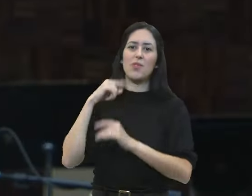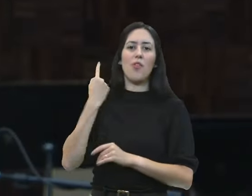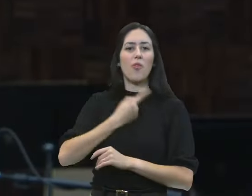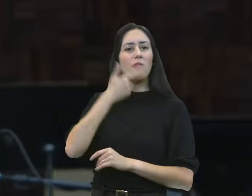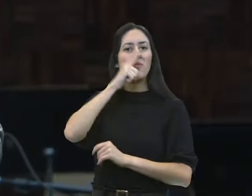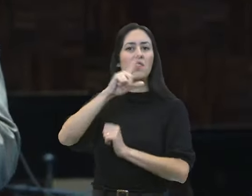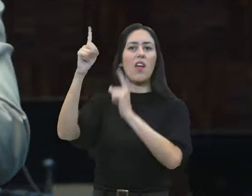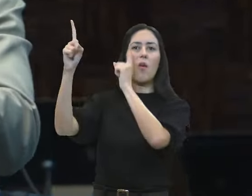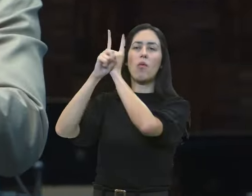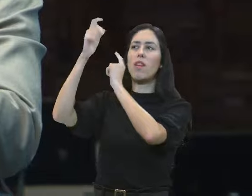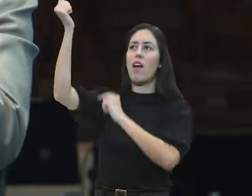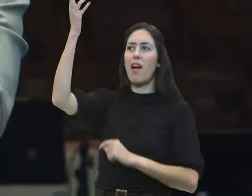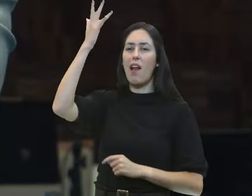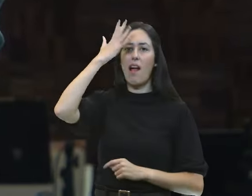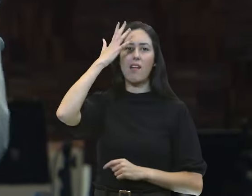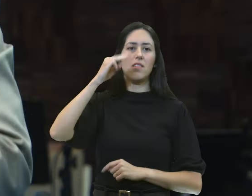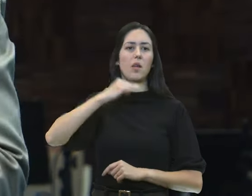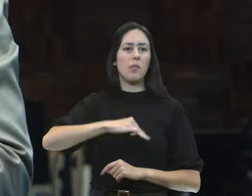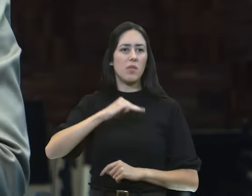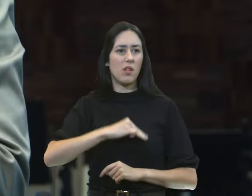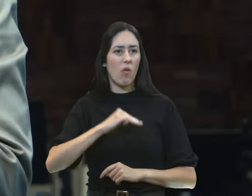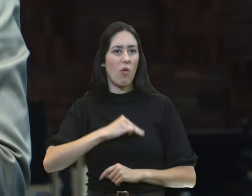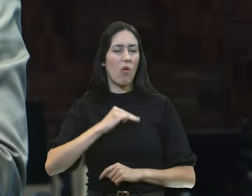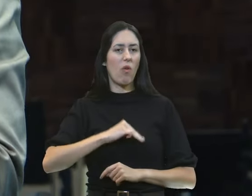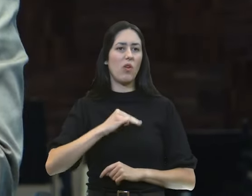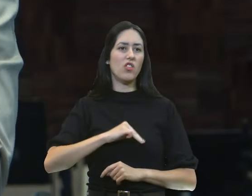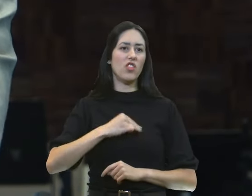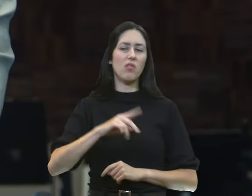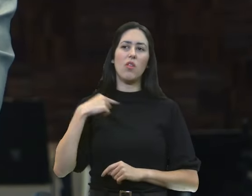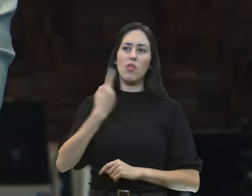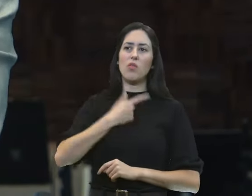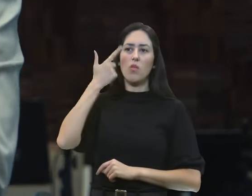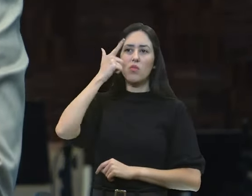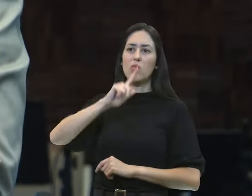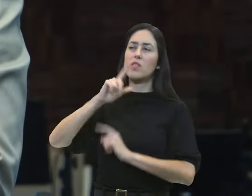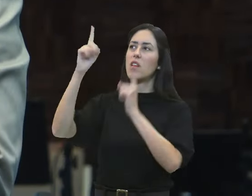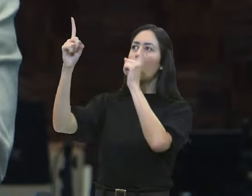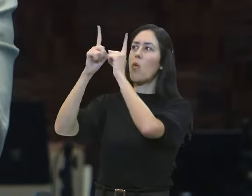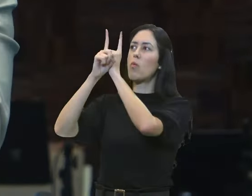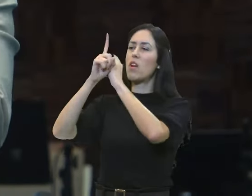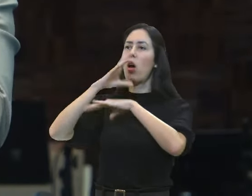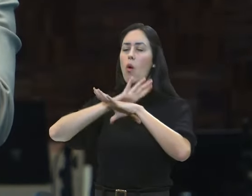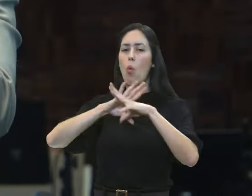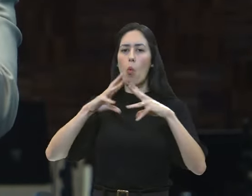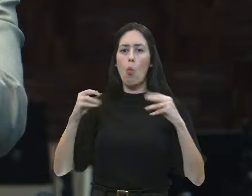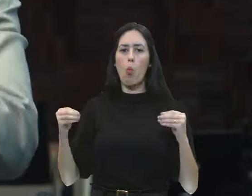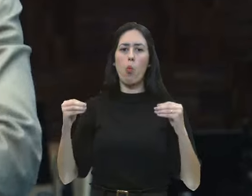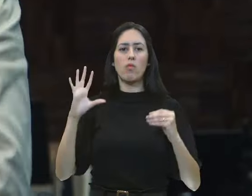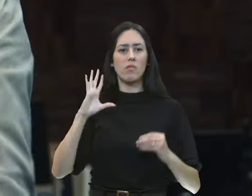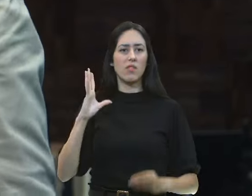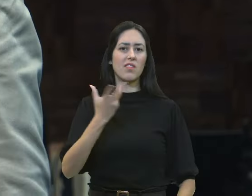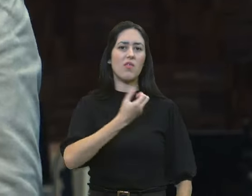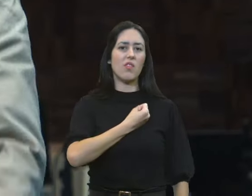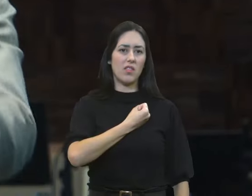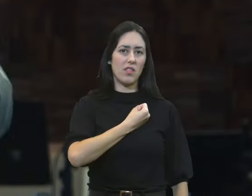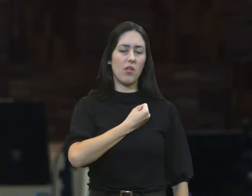graça, a gente encontra misericórdia, a gente encontra cura, a gente encontra